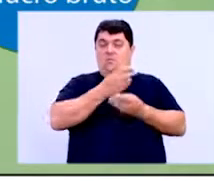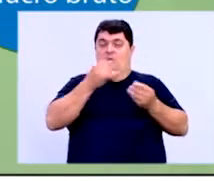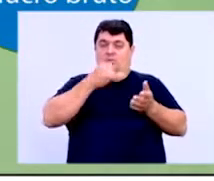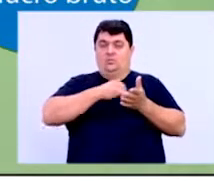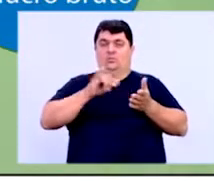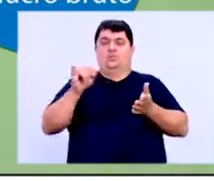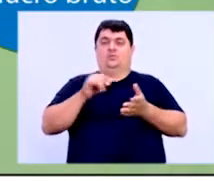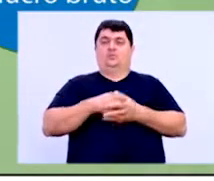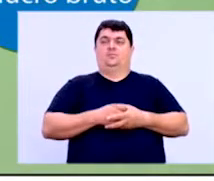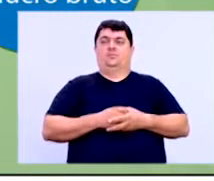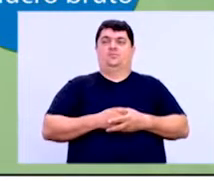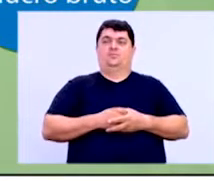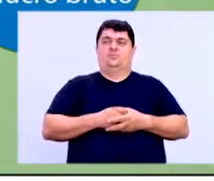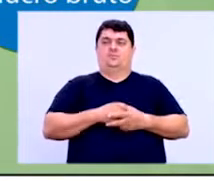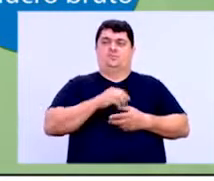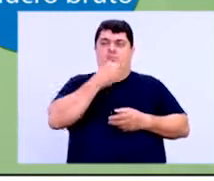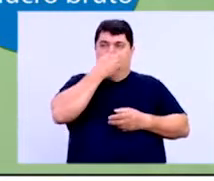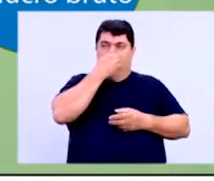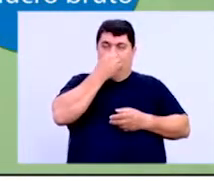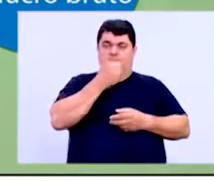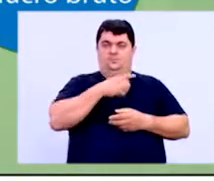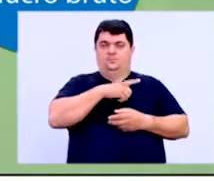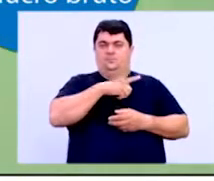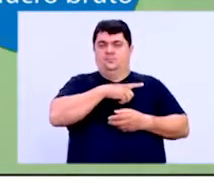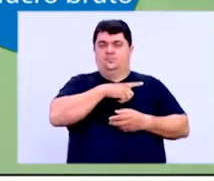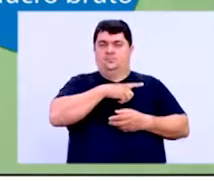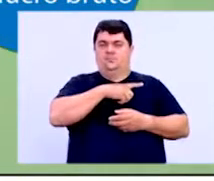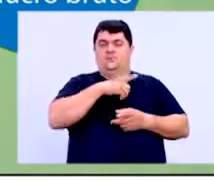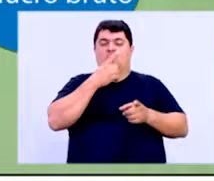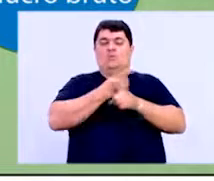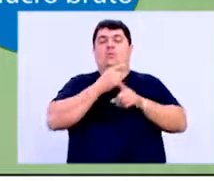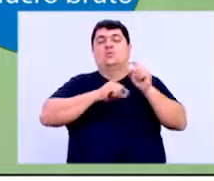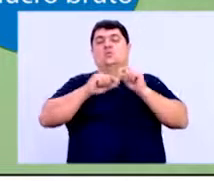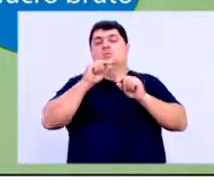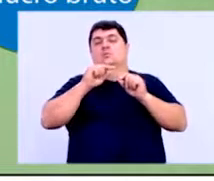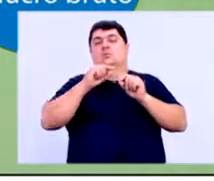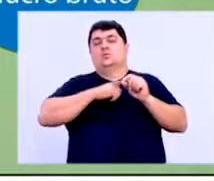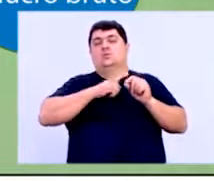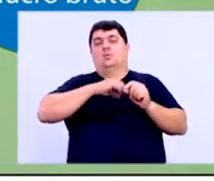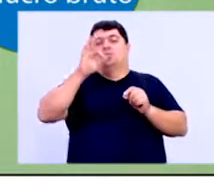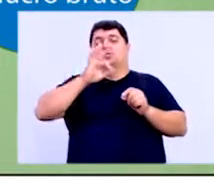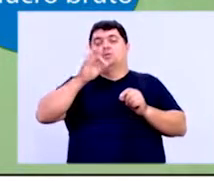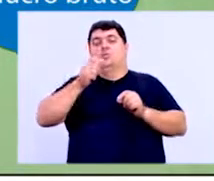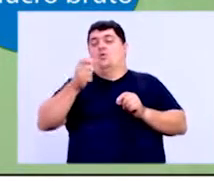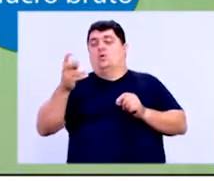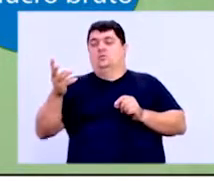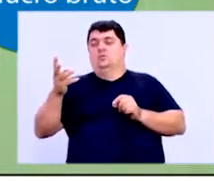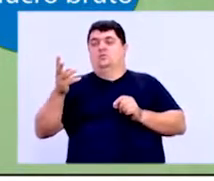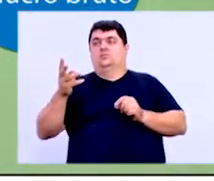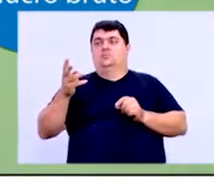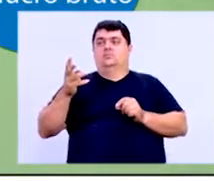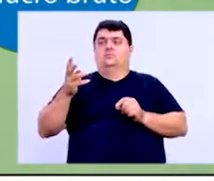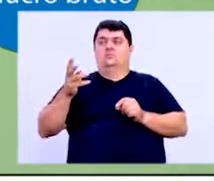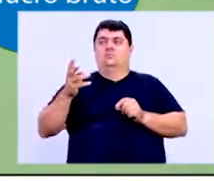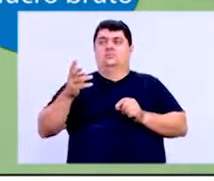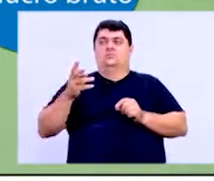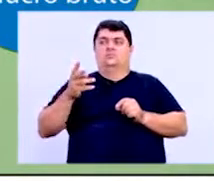da receita. A partir daqui, achamos o quê? As porcentagens,